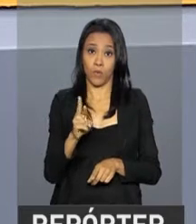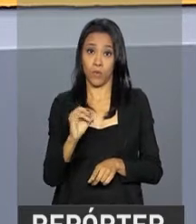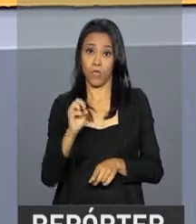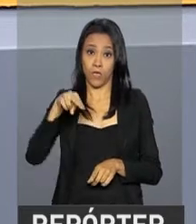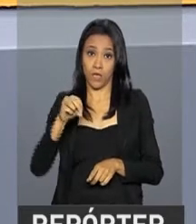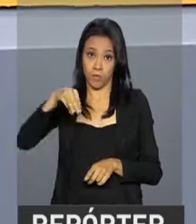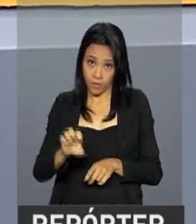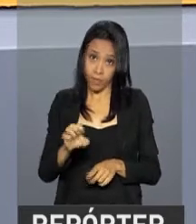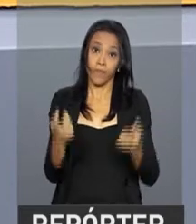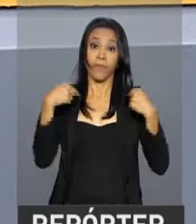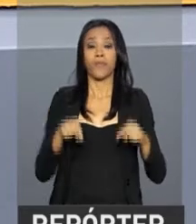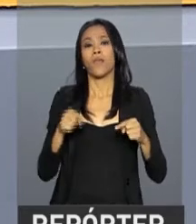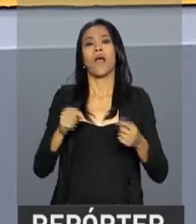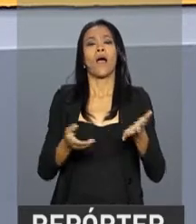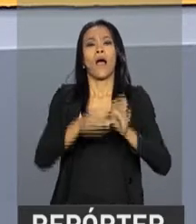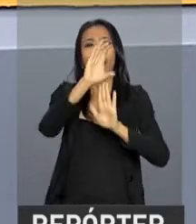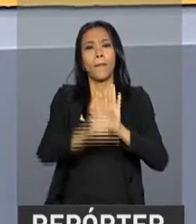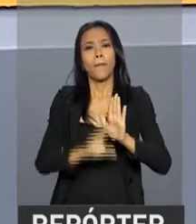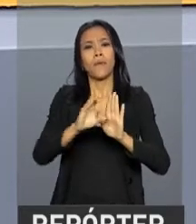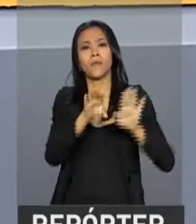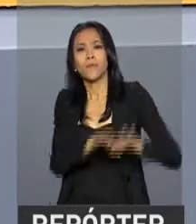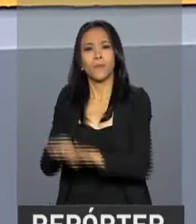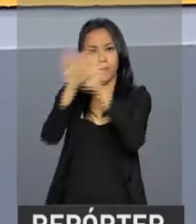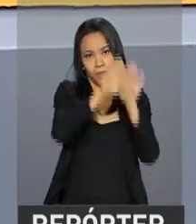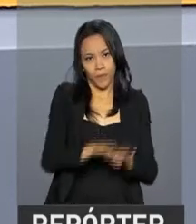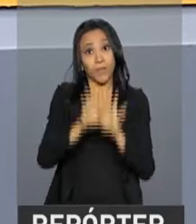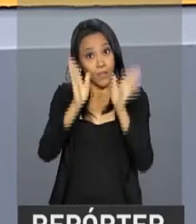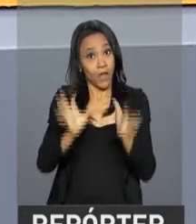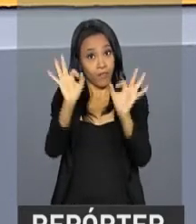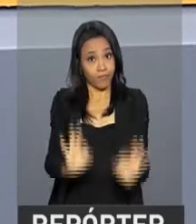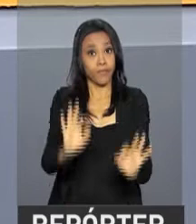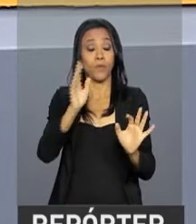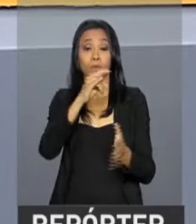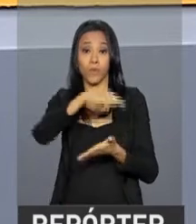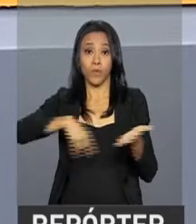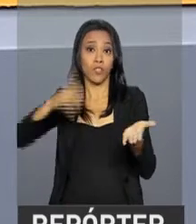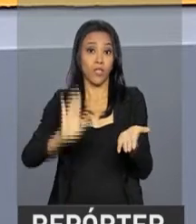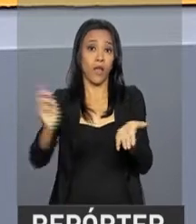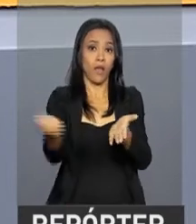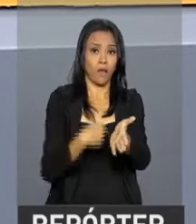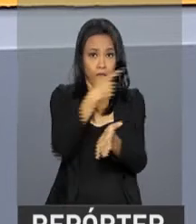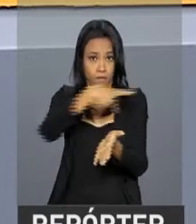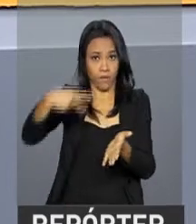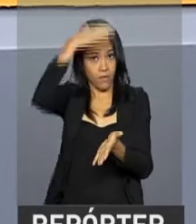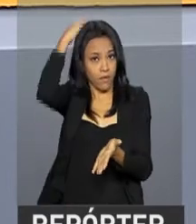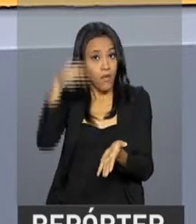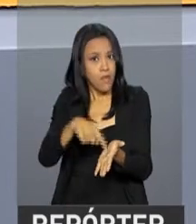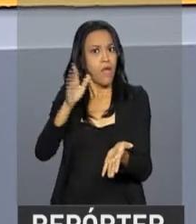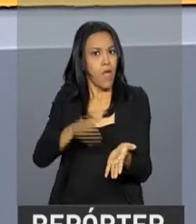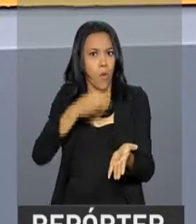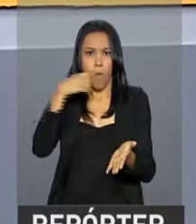nacional comum curricular já é realidade o documento foi assinado pelo presidente michel temer e é considerado um avanço por